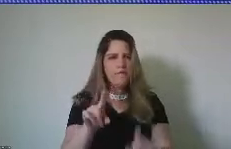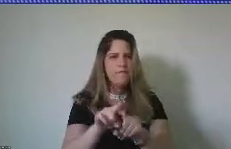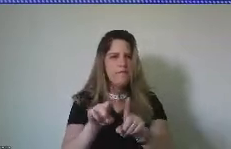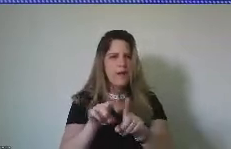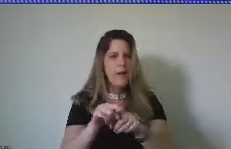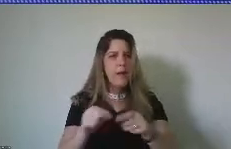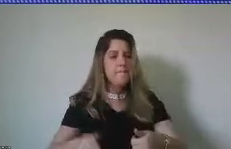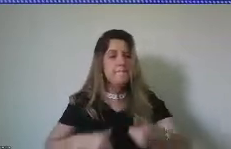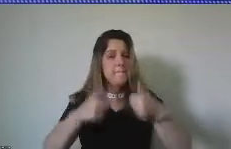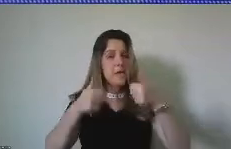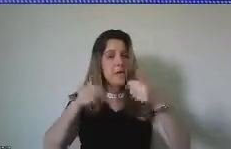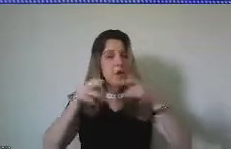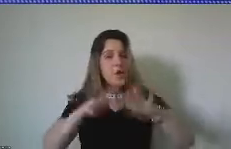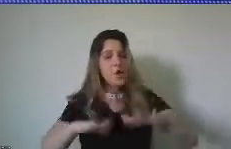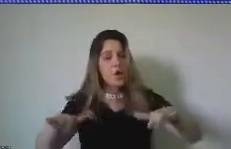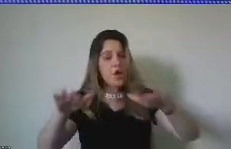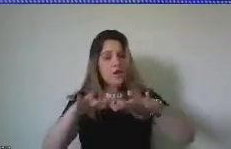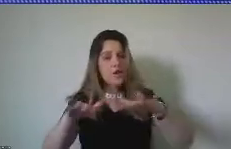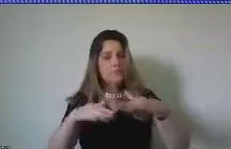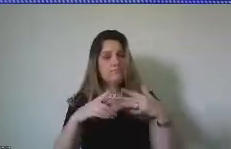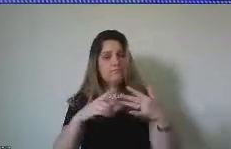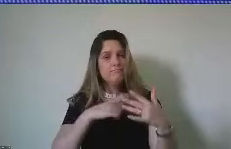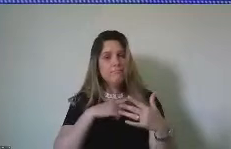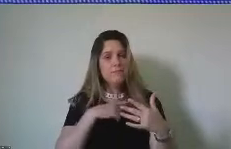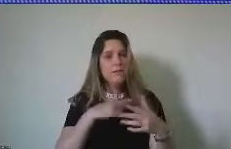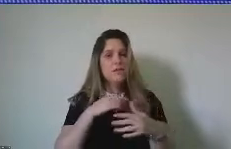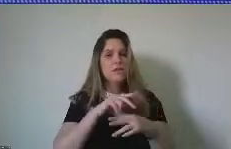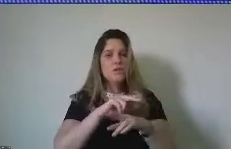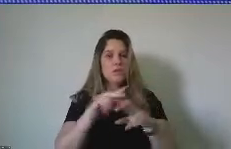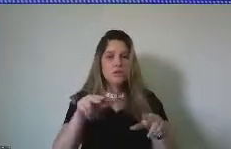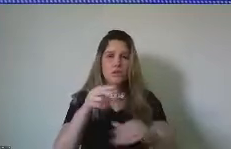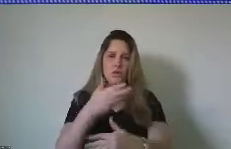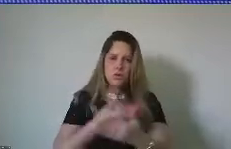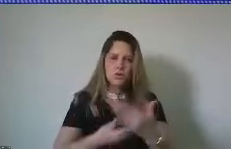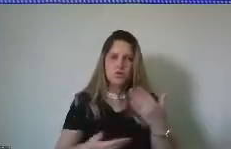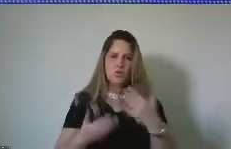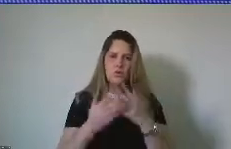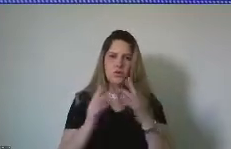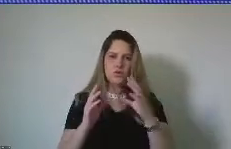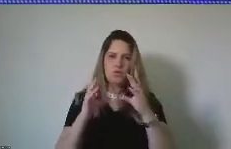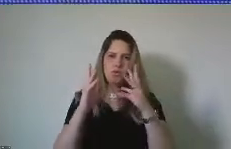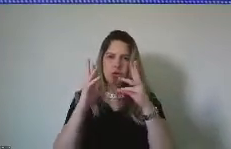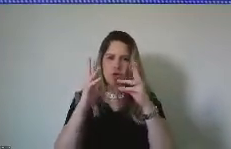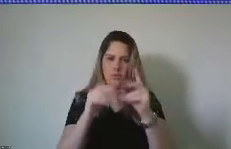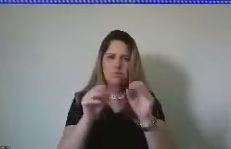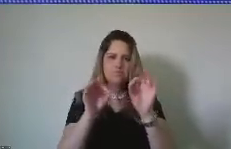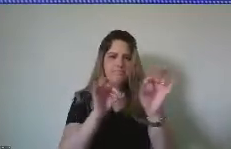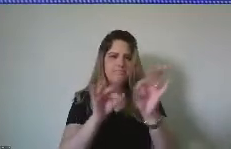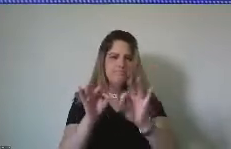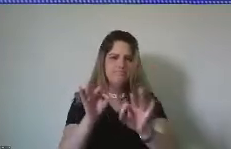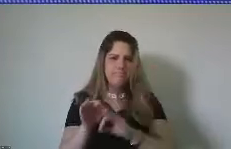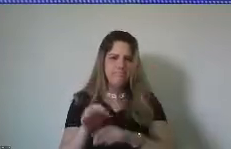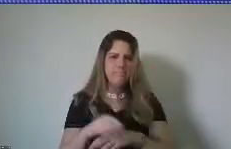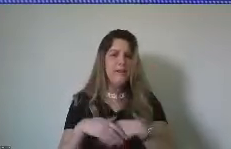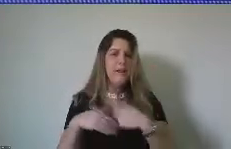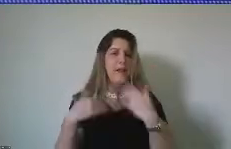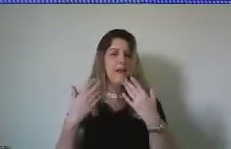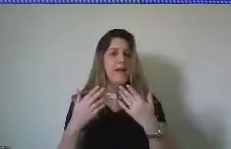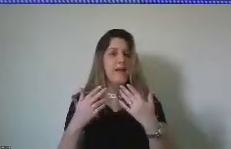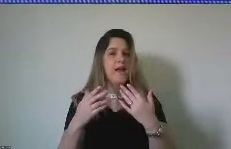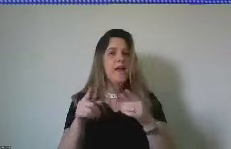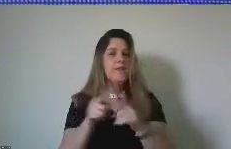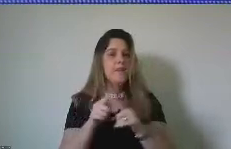área você teria que ter porque a infraestrutura ela ser menor todos esta contabilizado além da parte Operativa